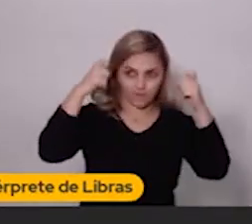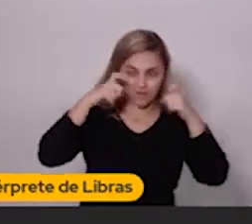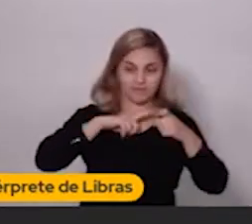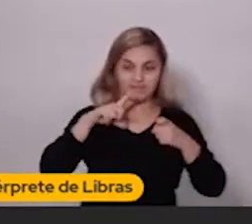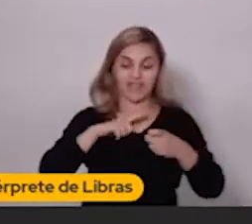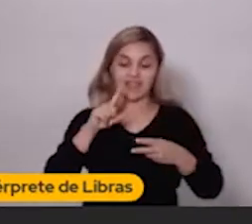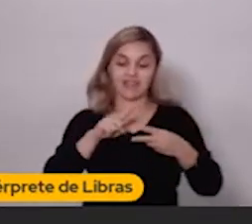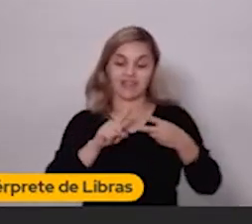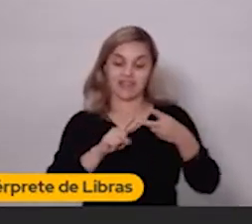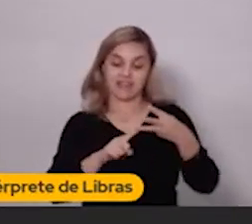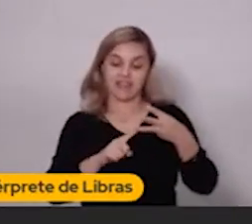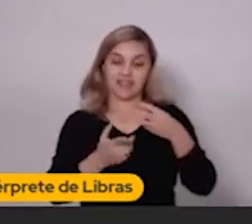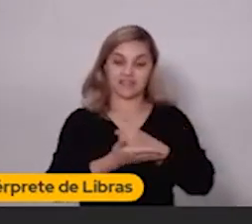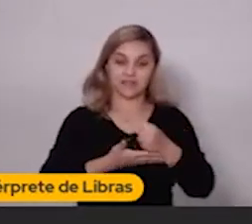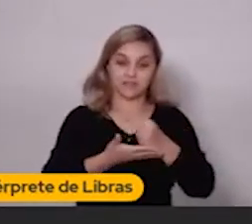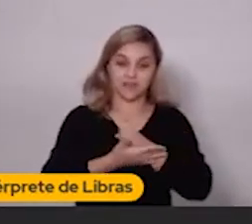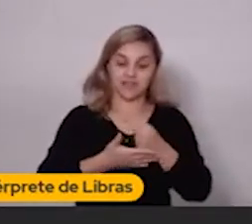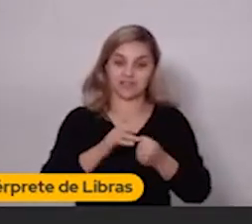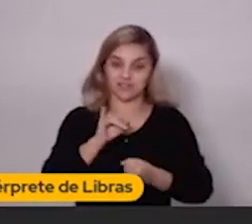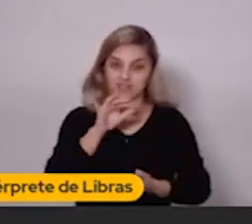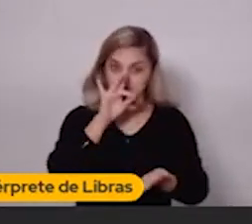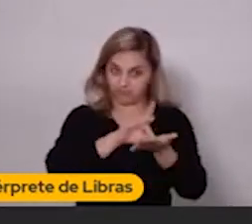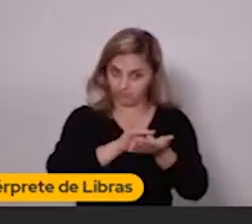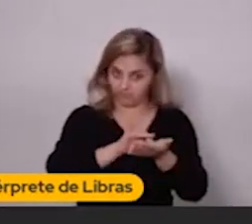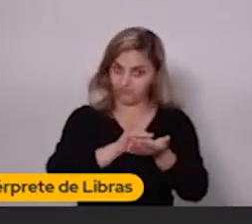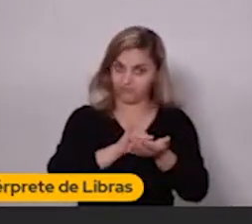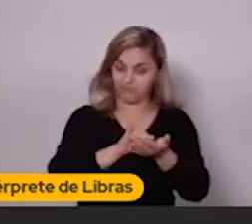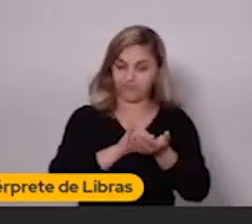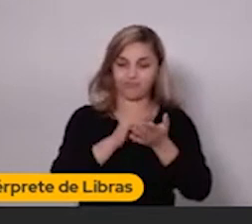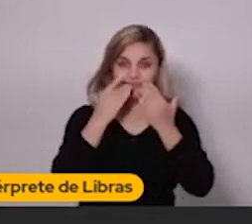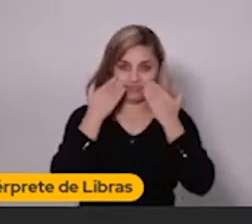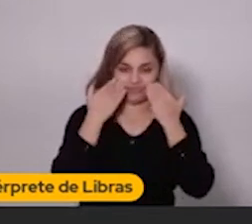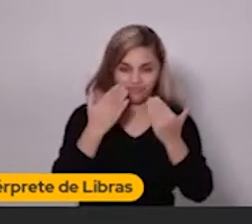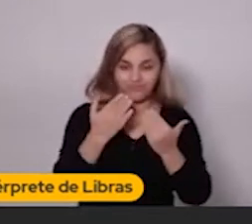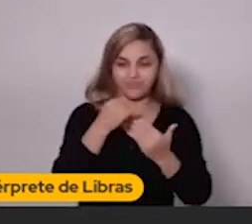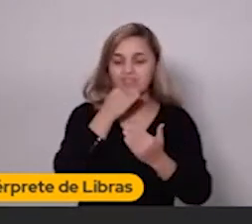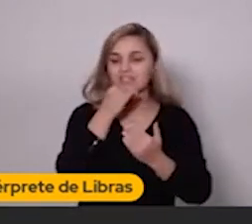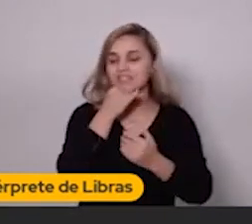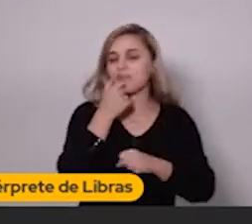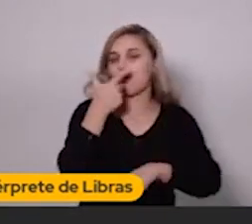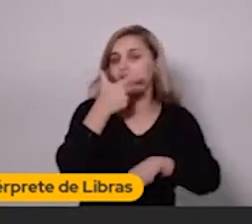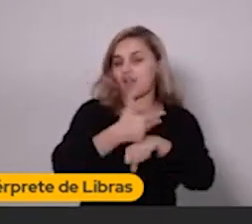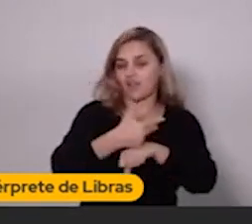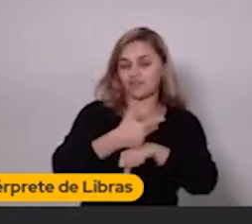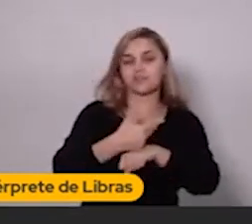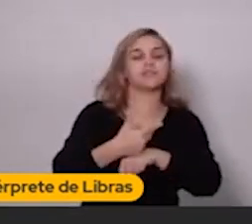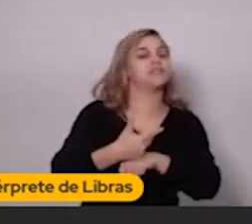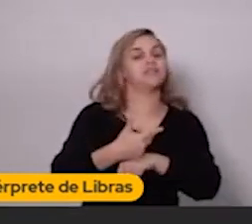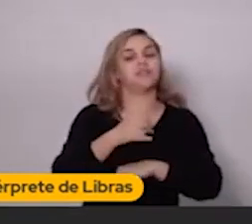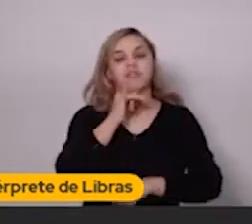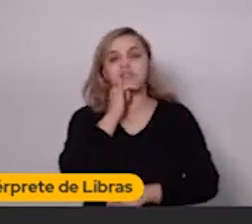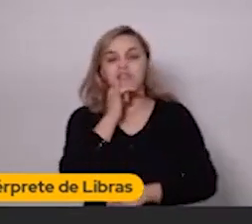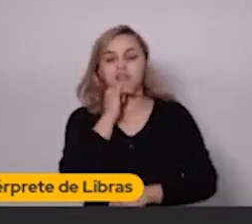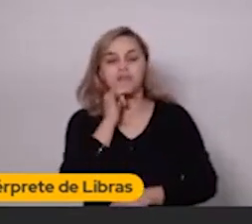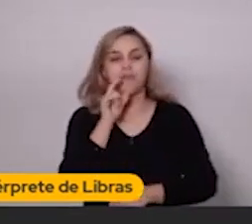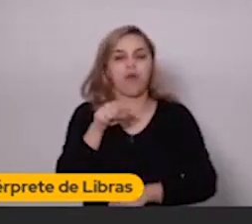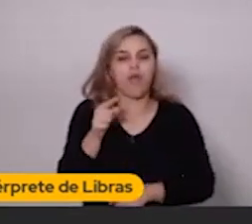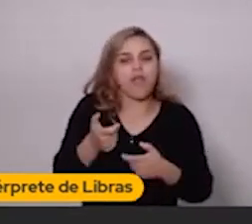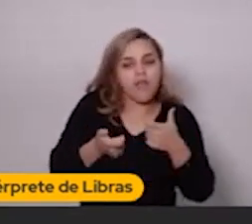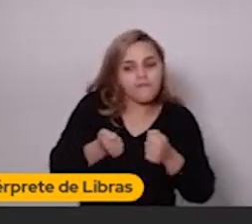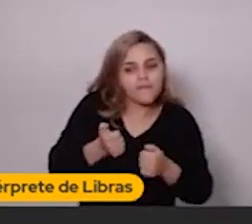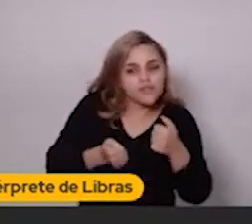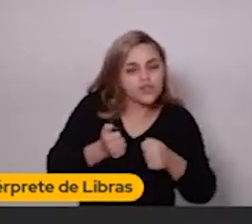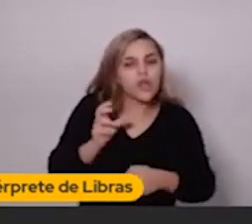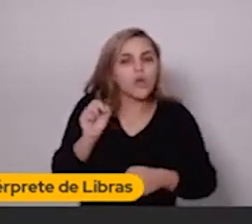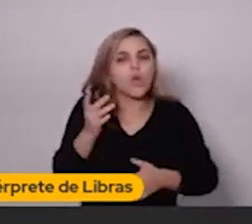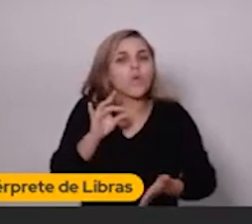básicos. Realismo, quão realista é o vídeo. Tem sangue na gravação, por exemplo, ou não? É um vídeo de videogame ou